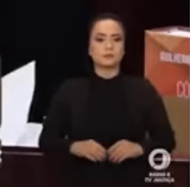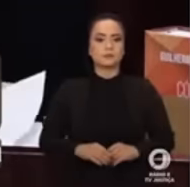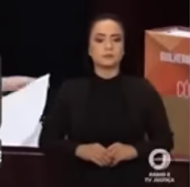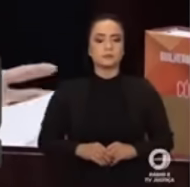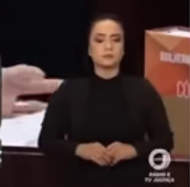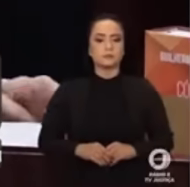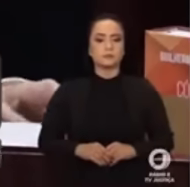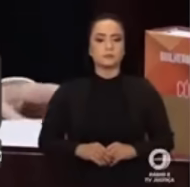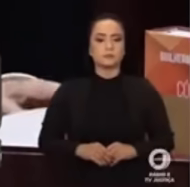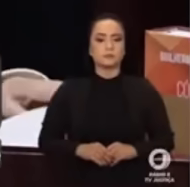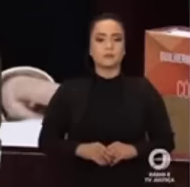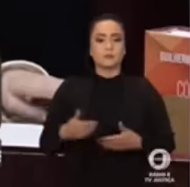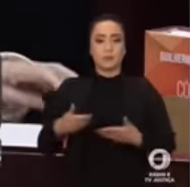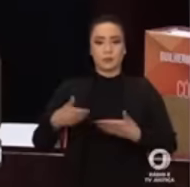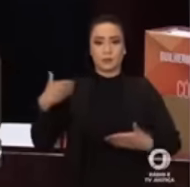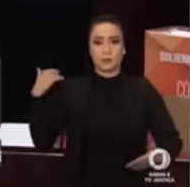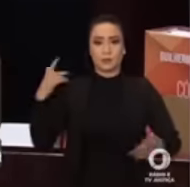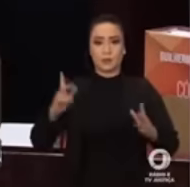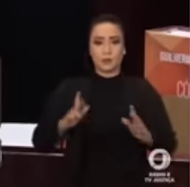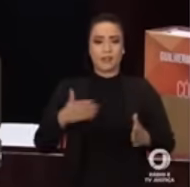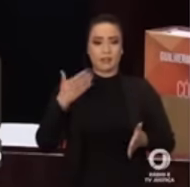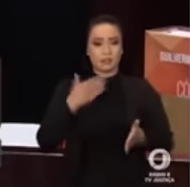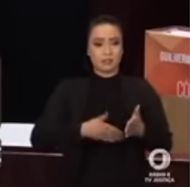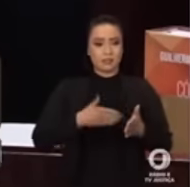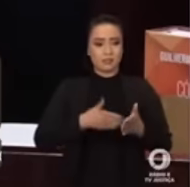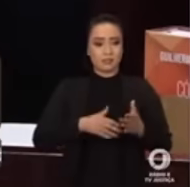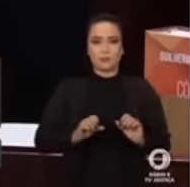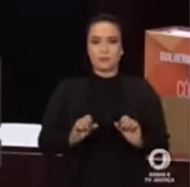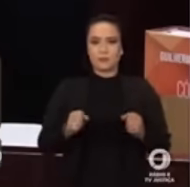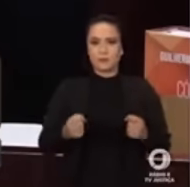A preliminar de cerceamento de defesa,